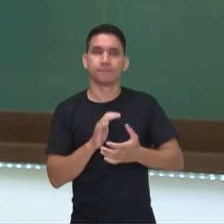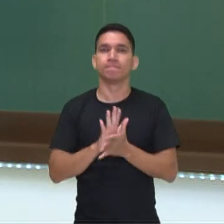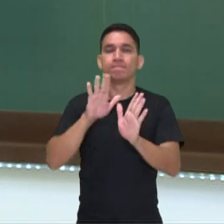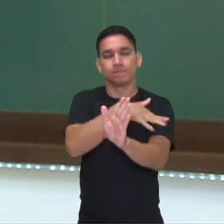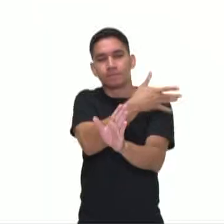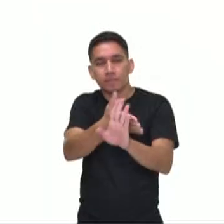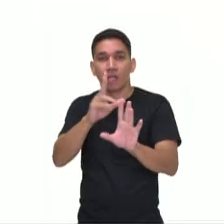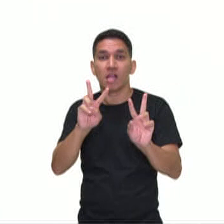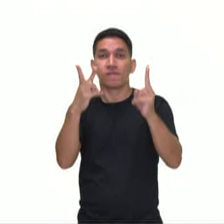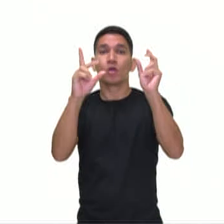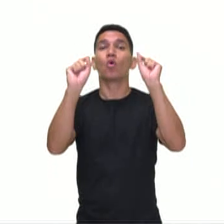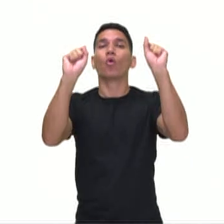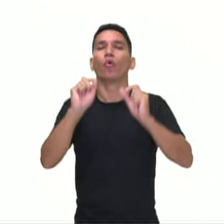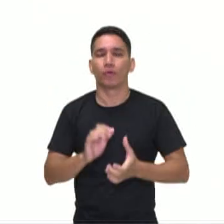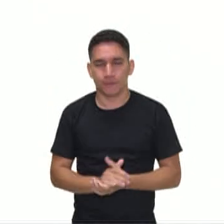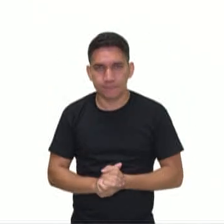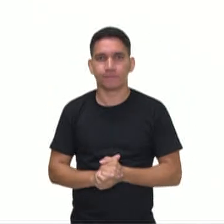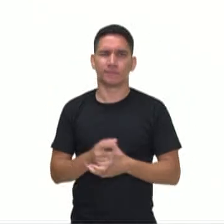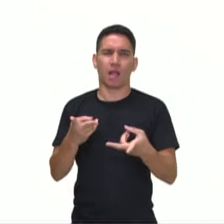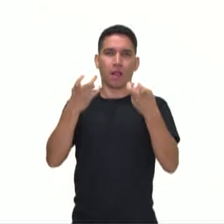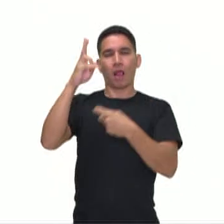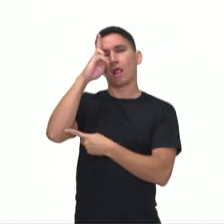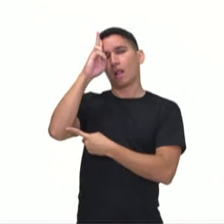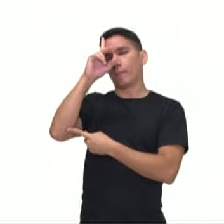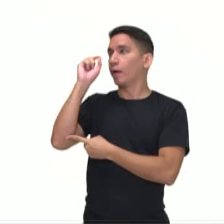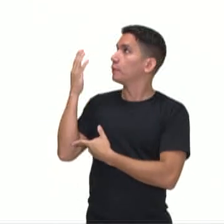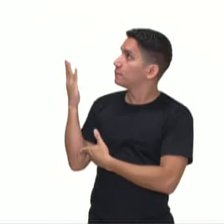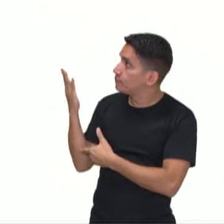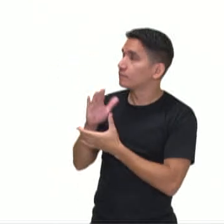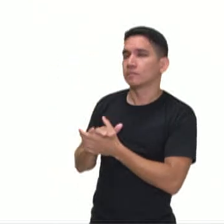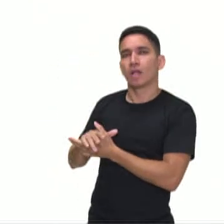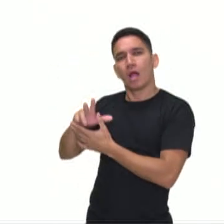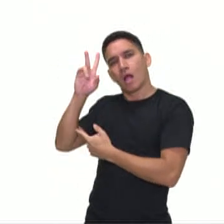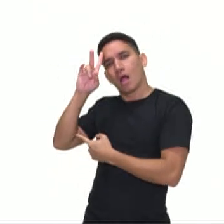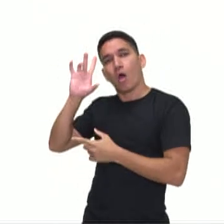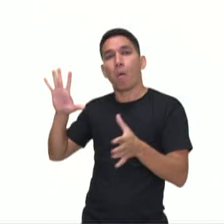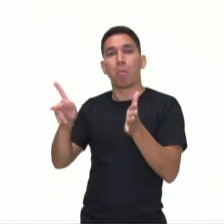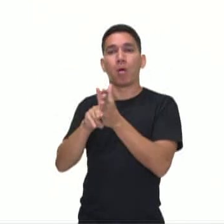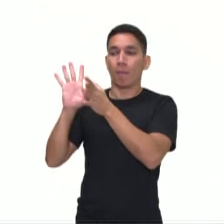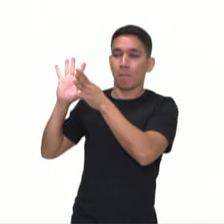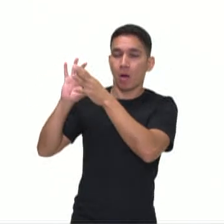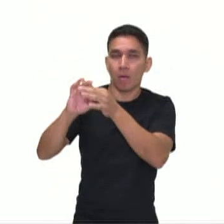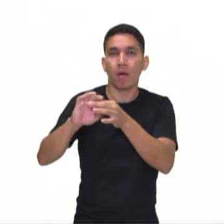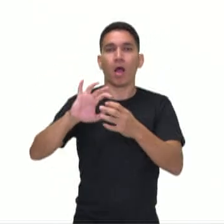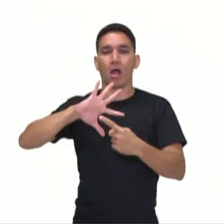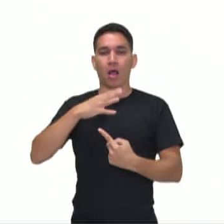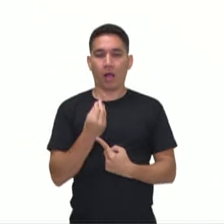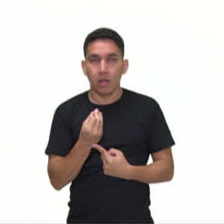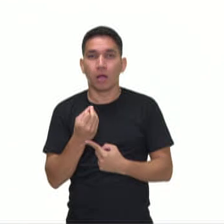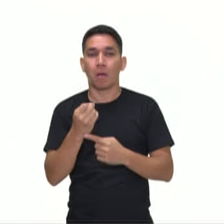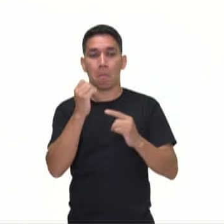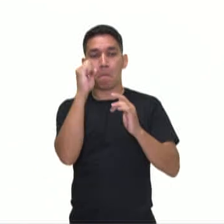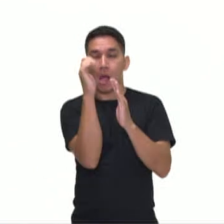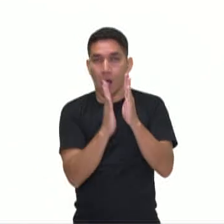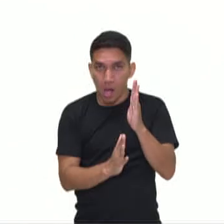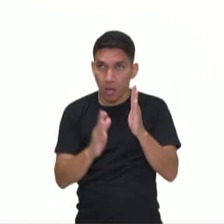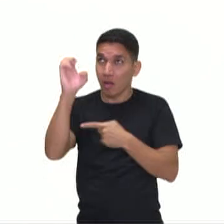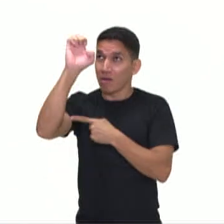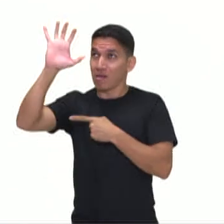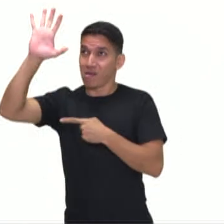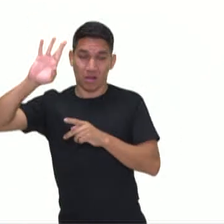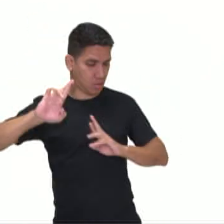hoje, né? Relembrando, contexto artístico do Barroco europeu em contraste com a produção artística do Barroco